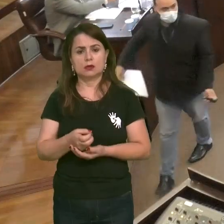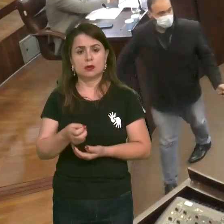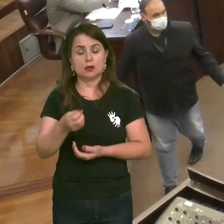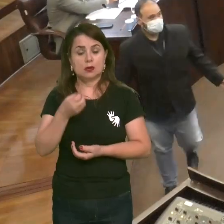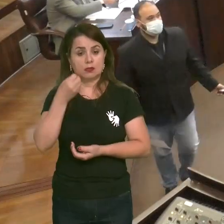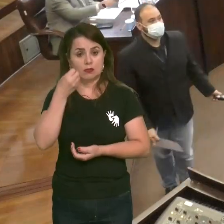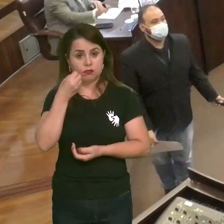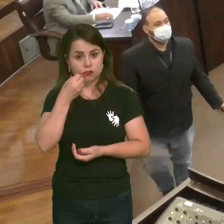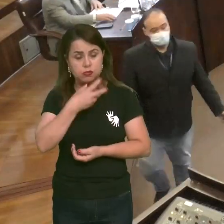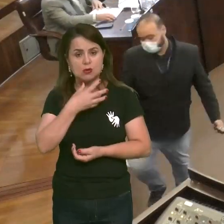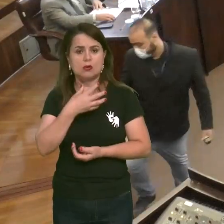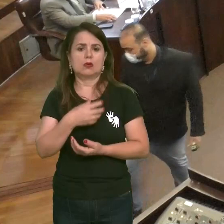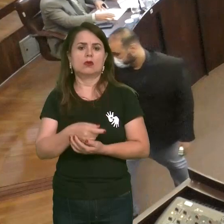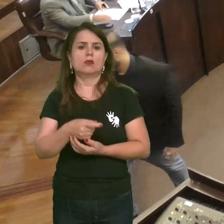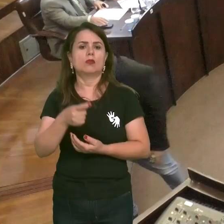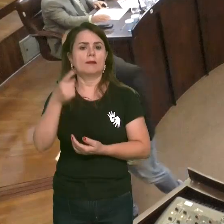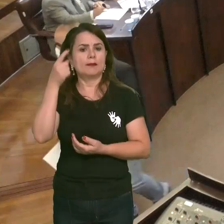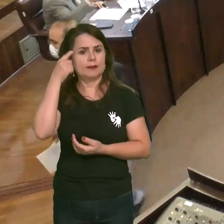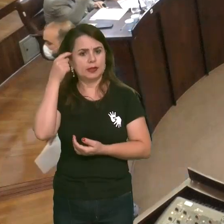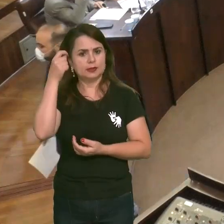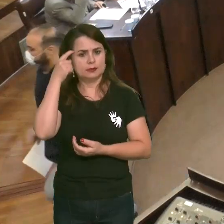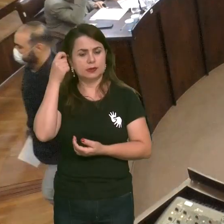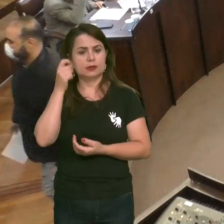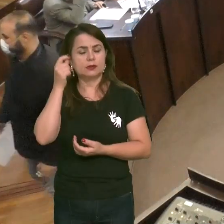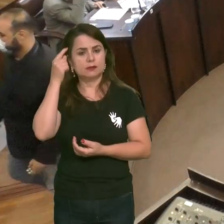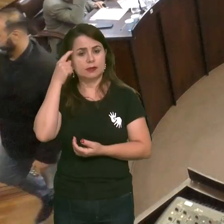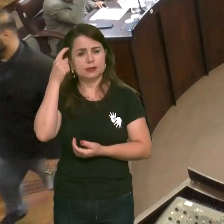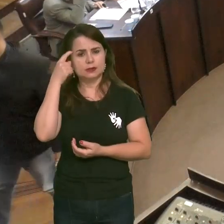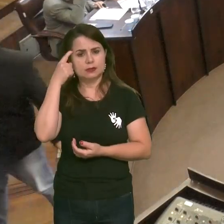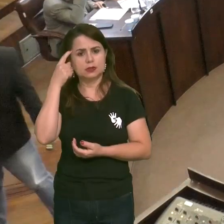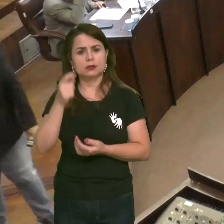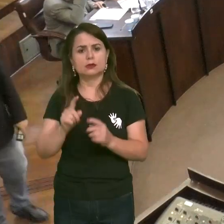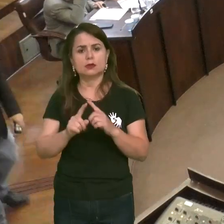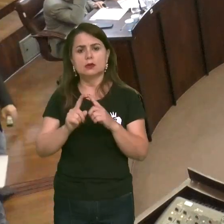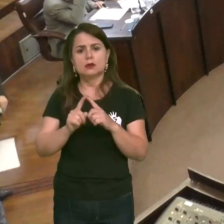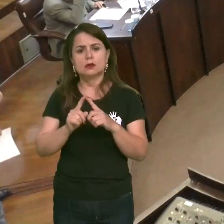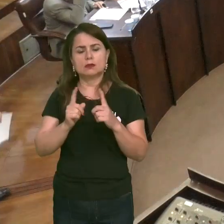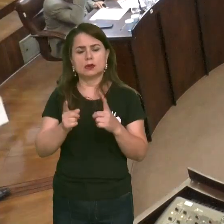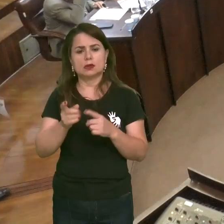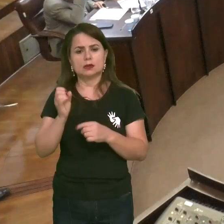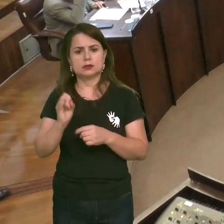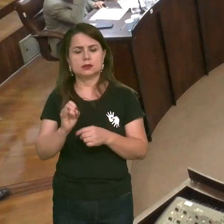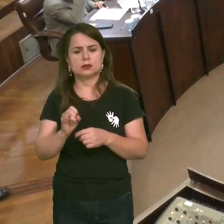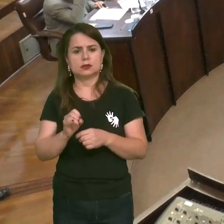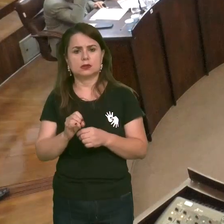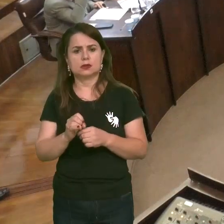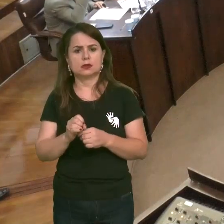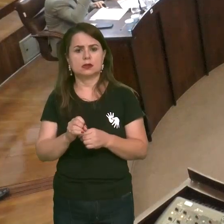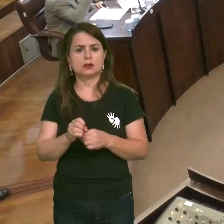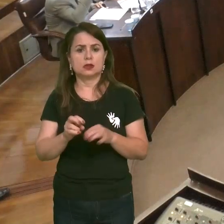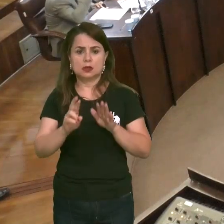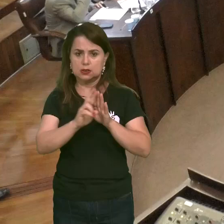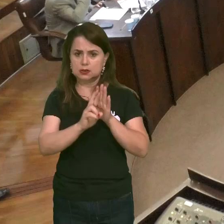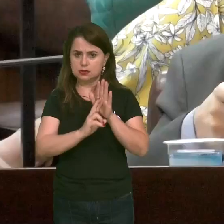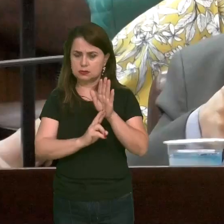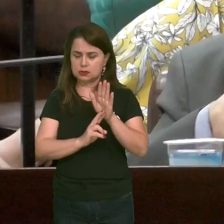e acho que ideia brilhante se for regimental ou com a soberania do plenário pelo menos em